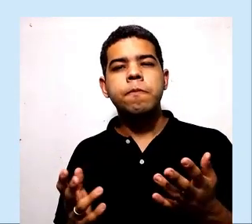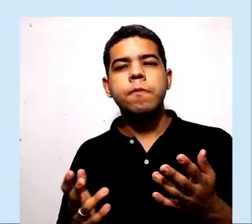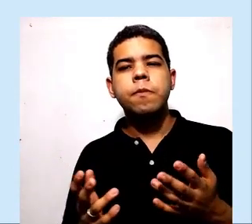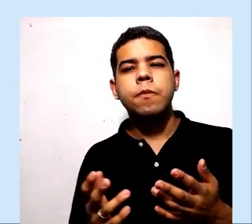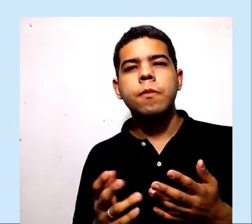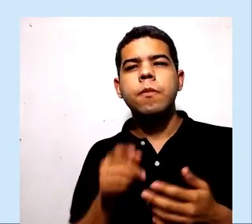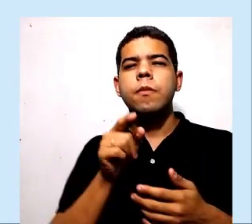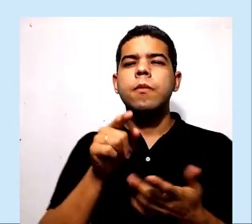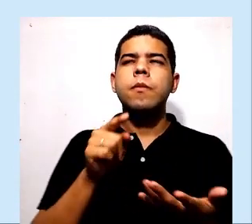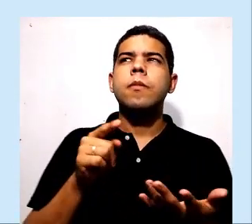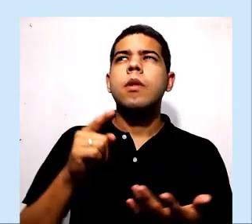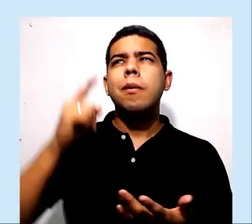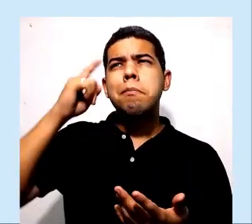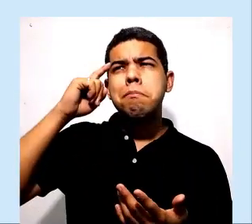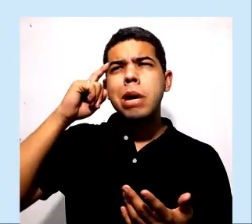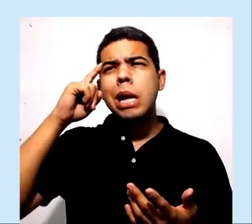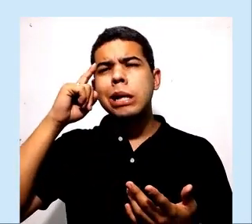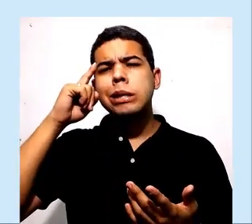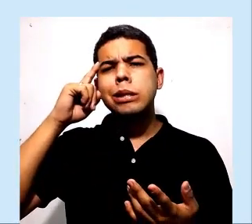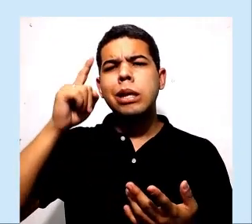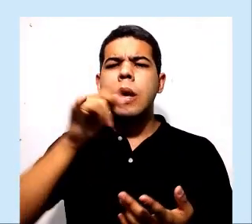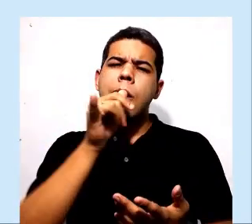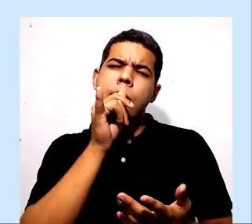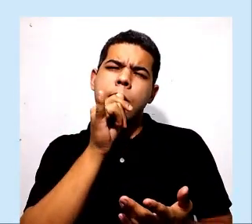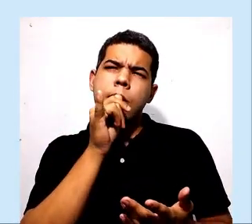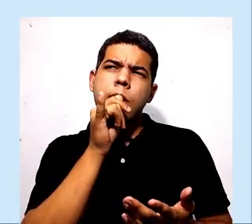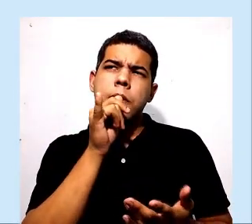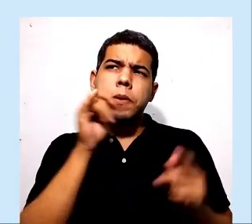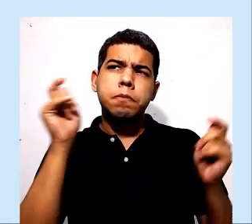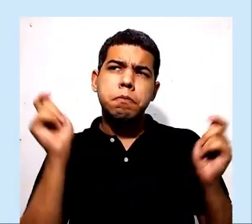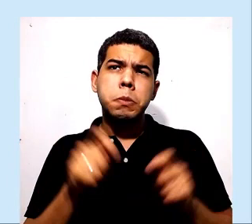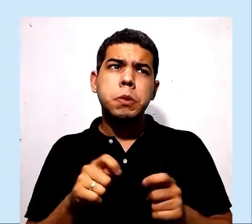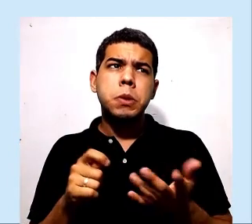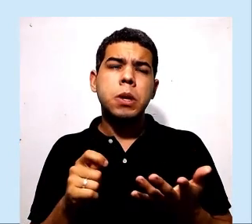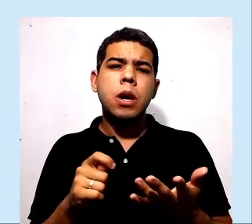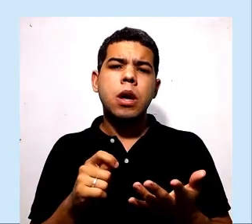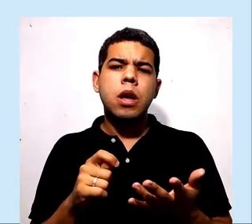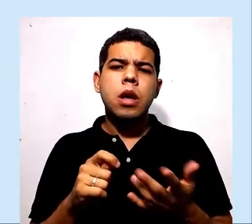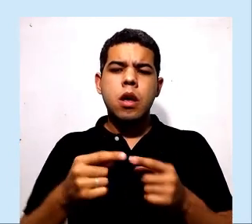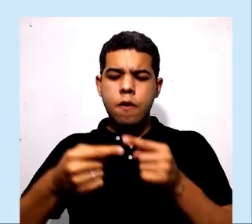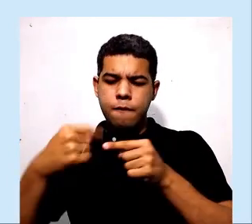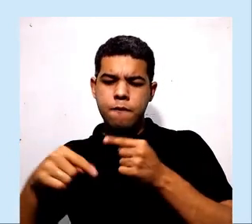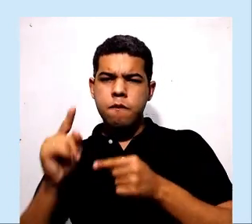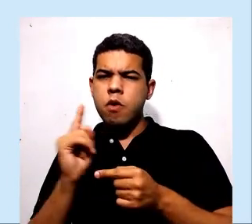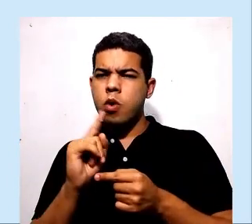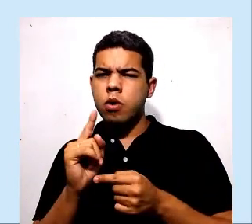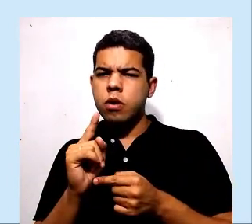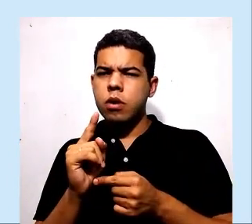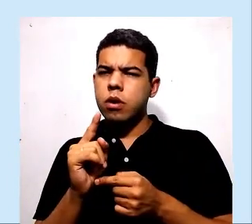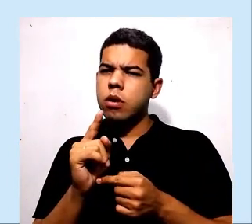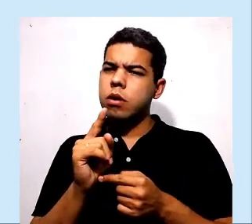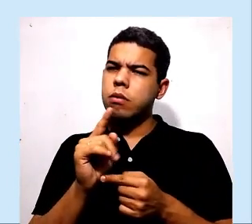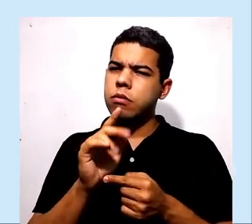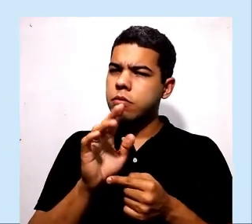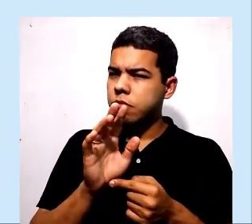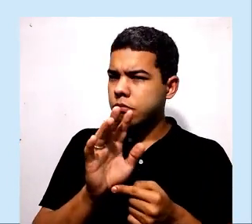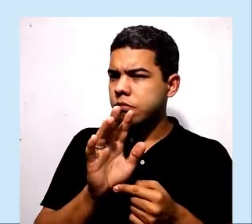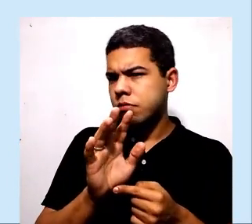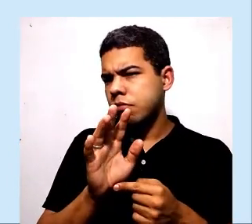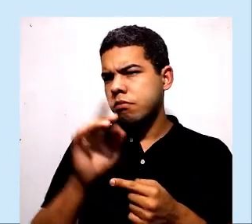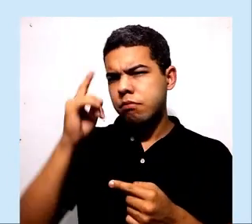Então, ó, você pode perguntar, será que no mesmo exemplo eu posso criar uma situação de não recursiva? Deixa